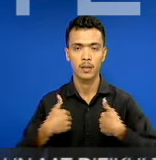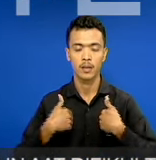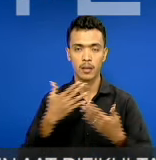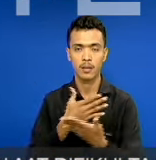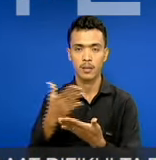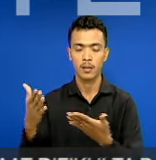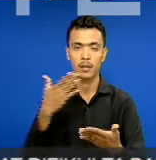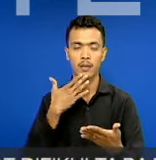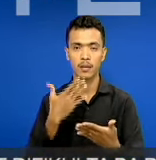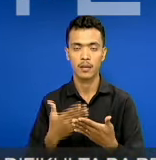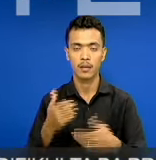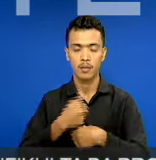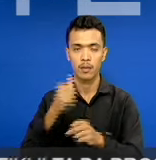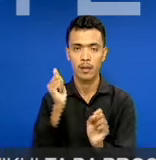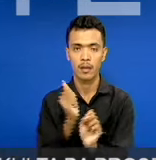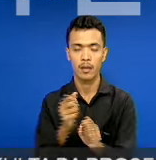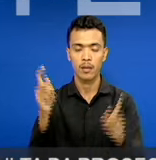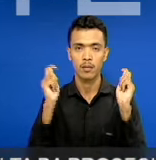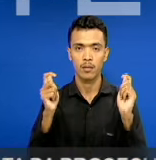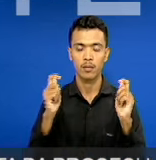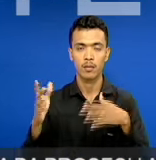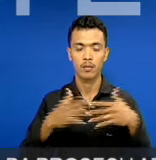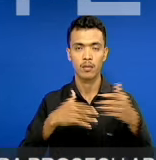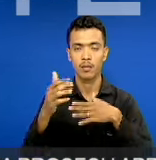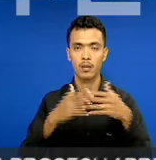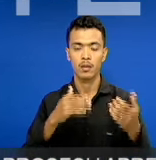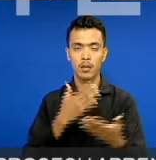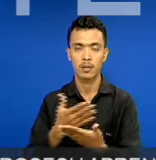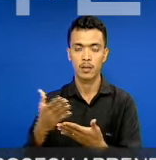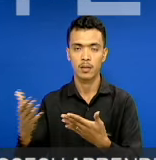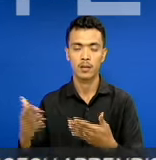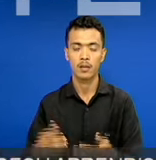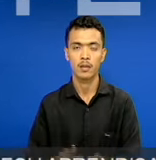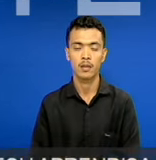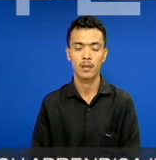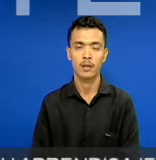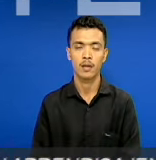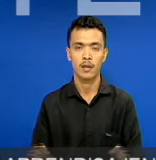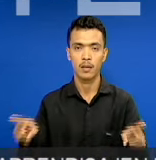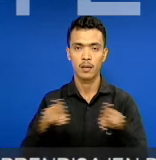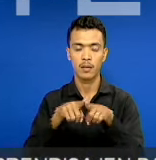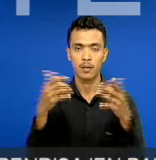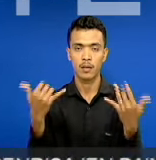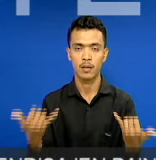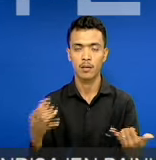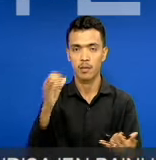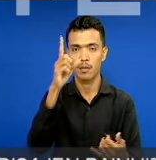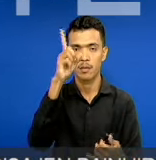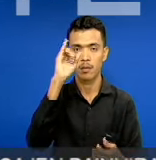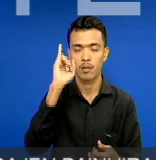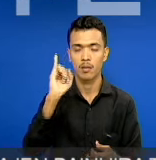adequado para tabela halo teste ba ia qualquer produção sera nebe mak mai ansan agora dadau koi sera